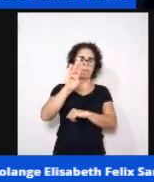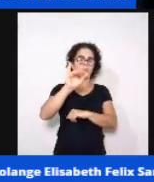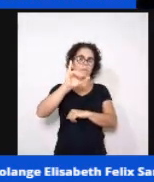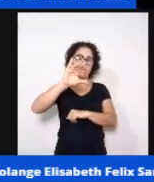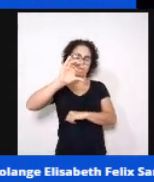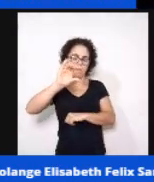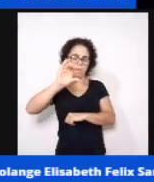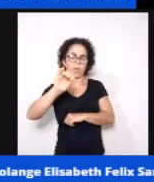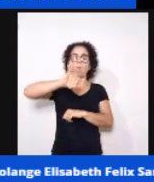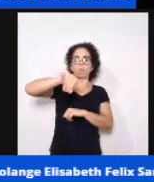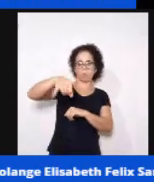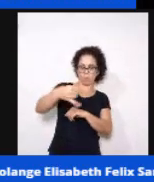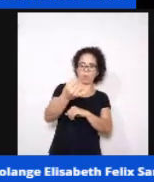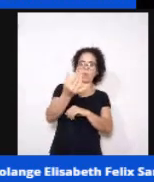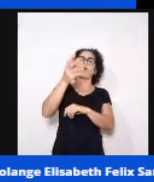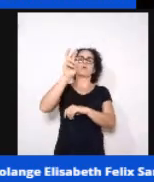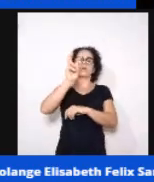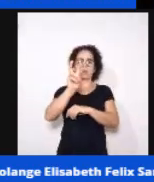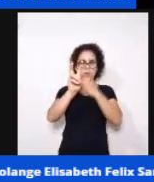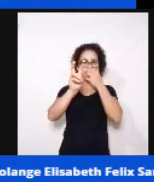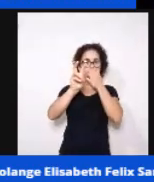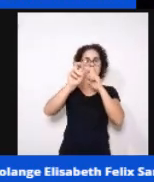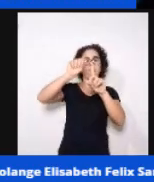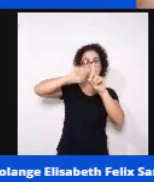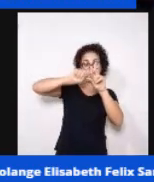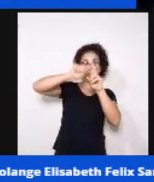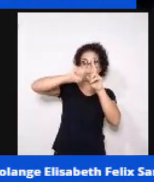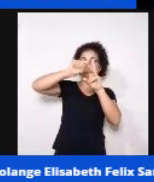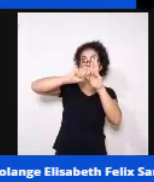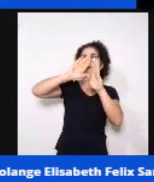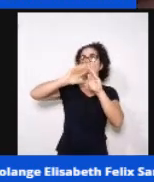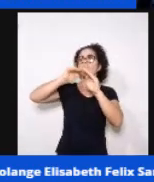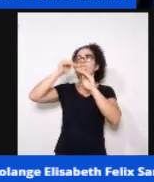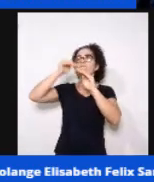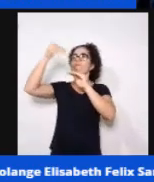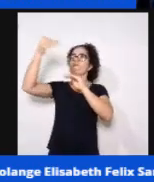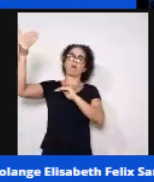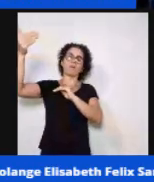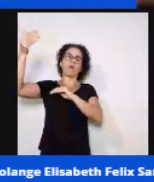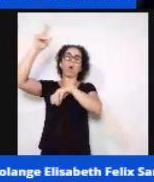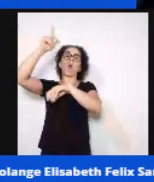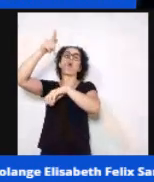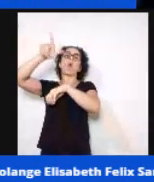ficar 5 meses fora. Eu fui para Londres, realizei um sonho.